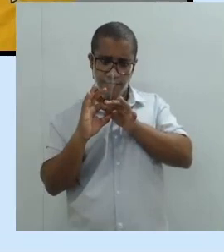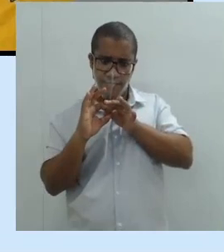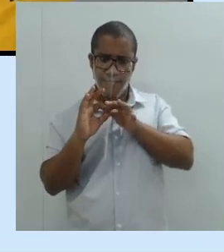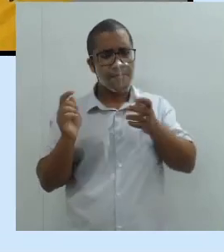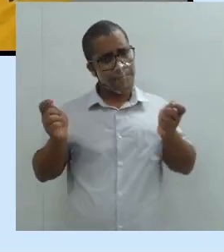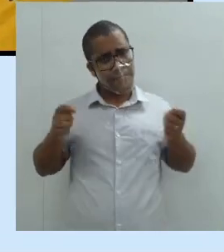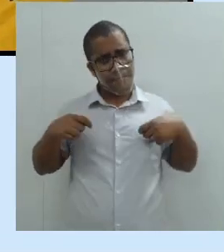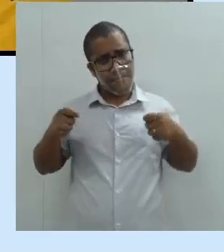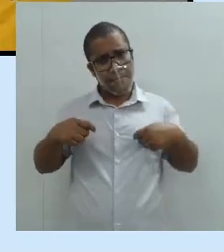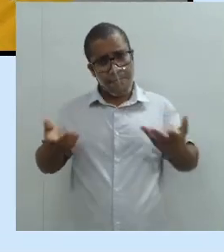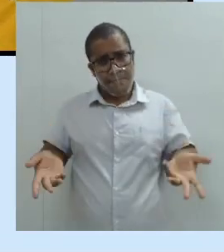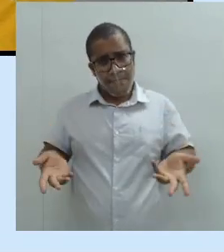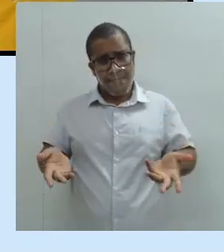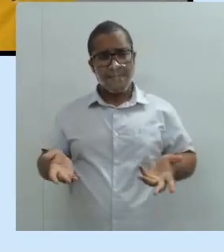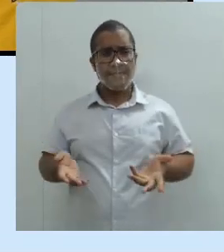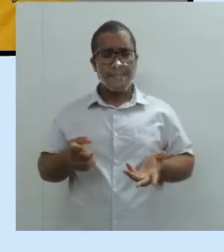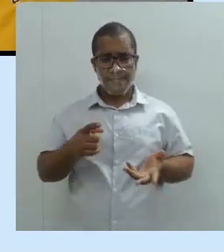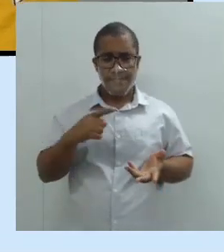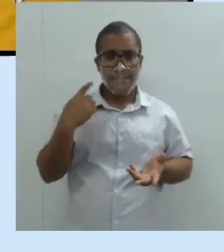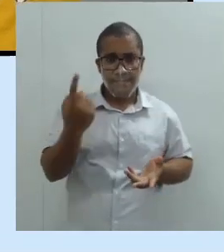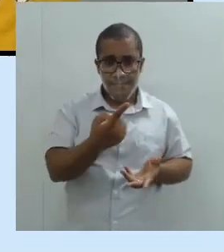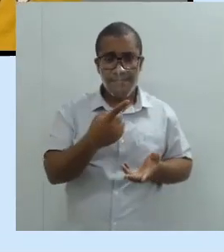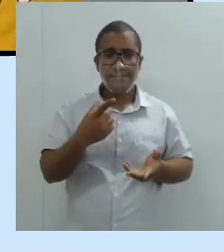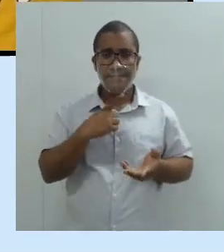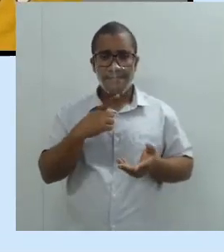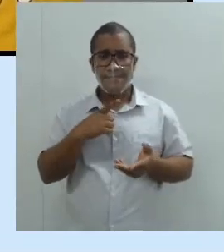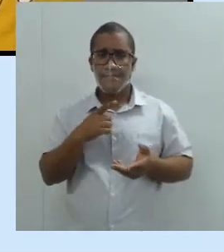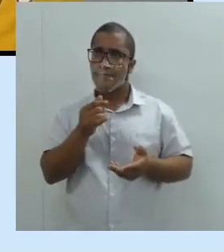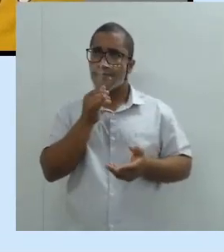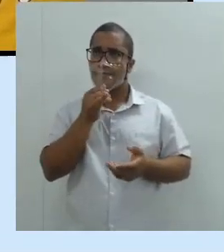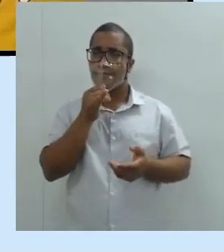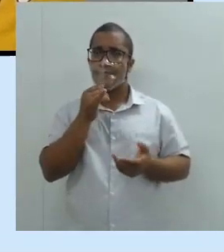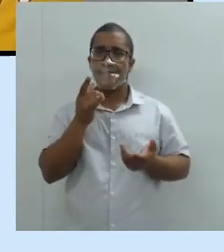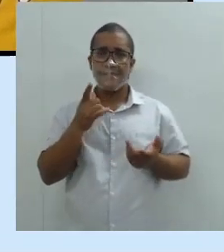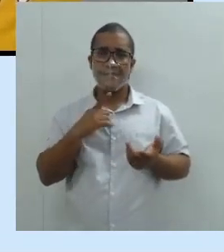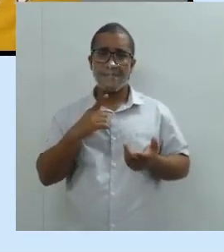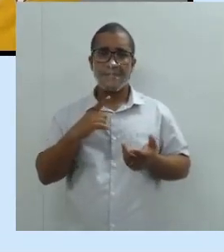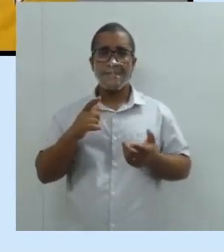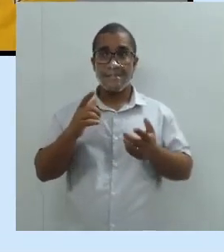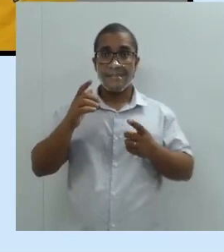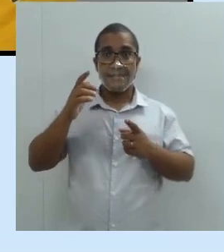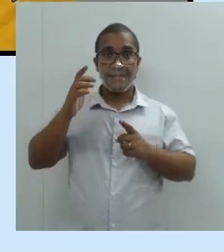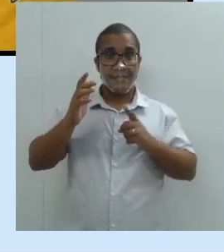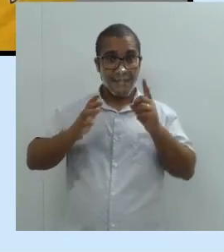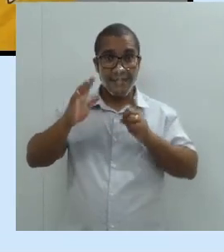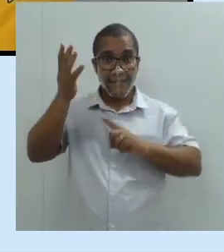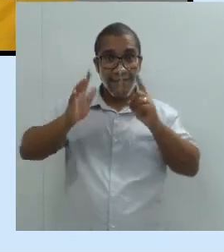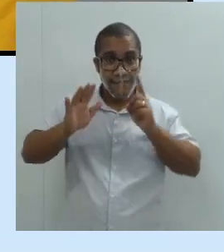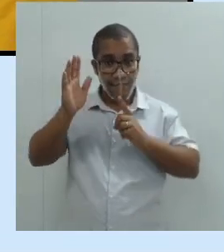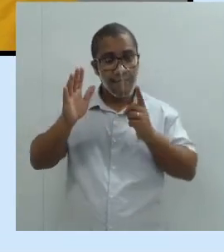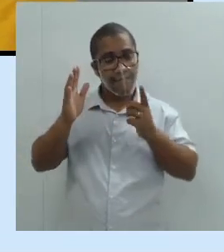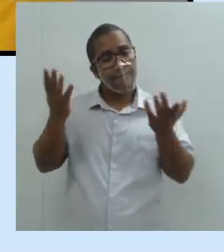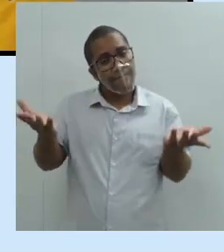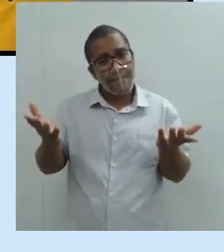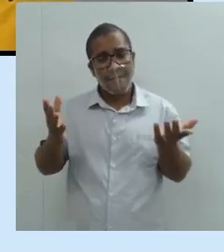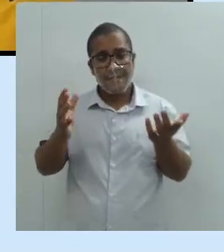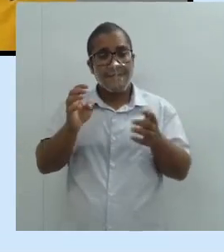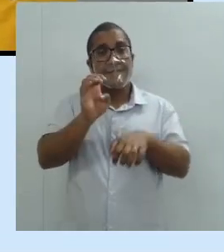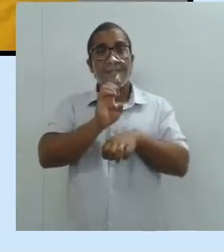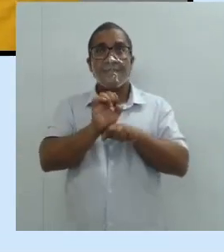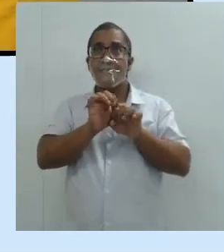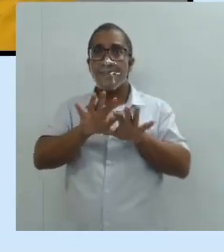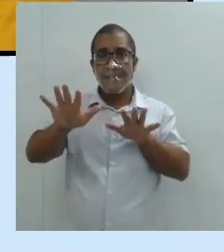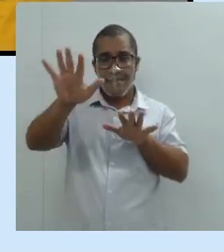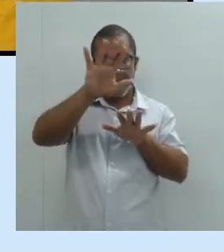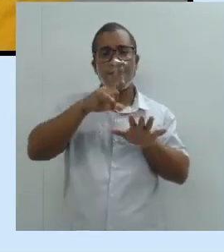Pode, não é? A gente, quando está no mês vou citar novamente carnaval, quando a gente está no carnaval, o estado todo está em carnaval.